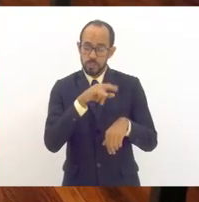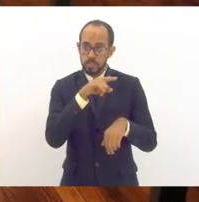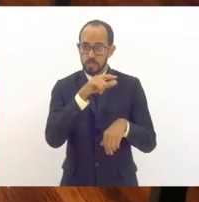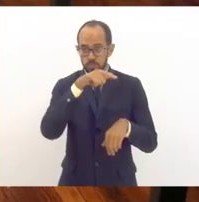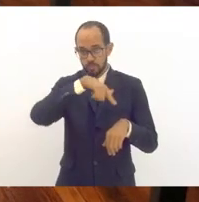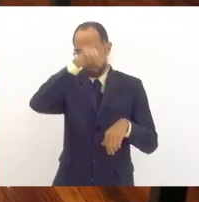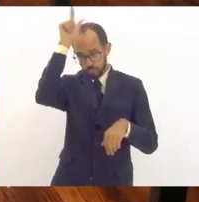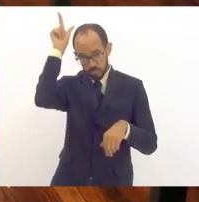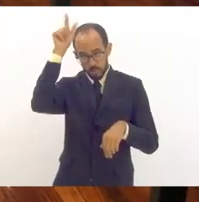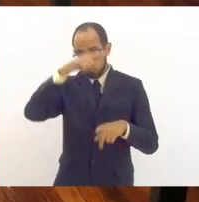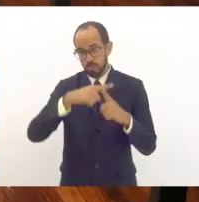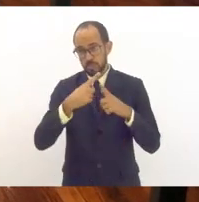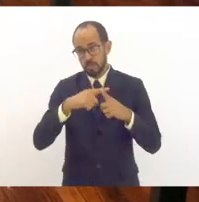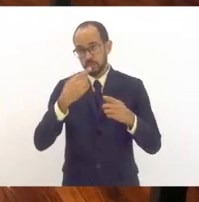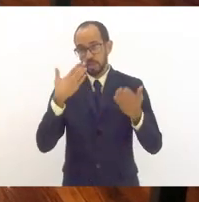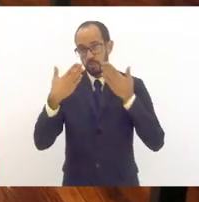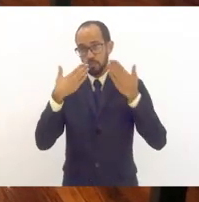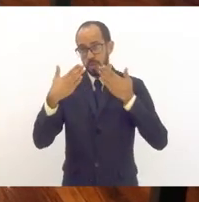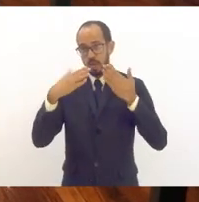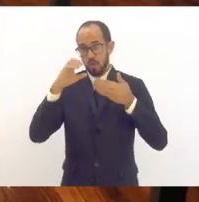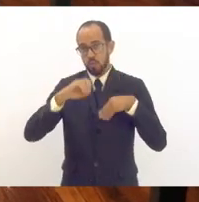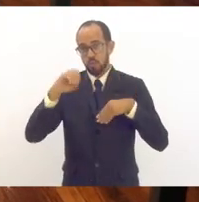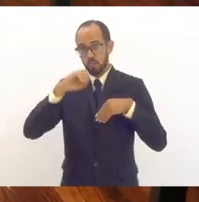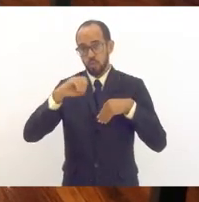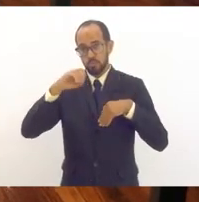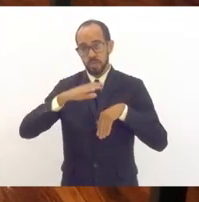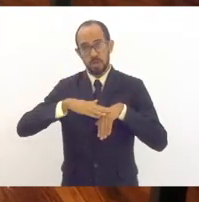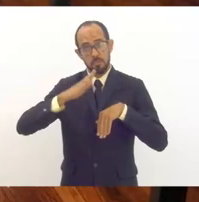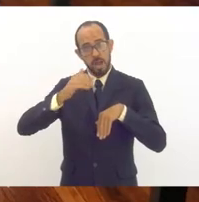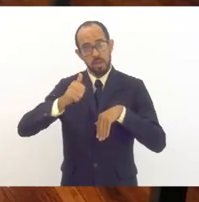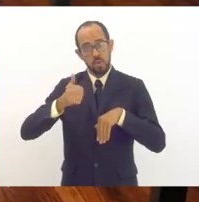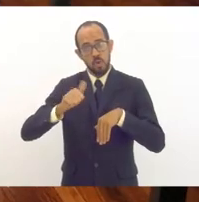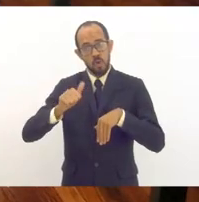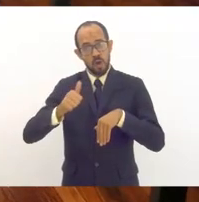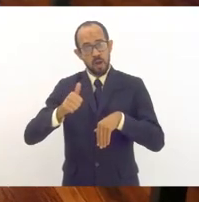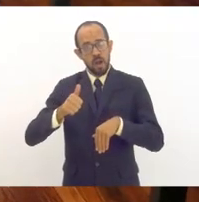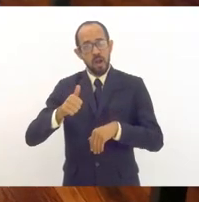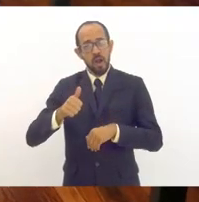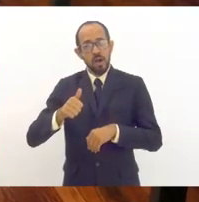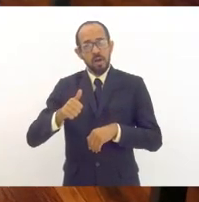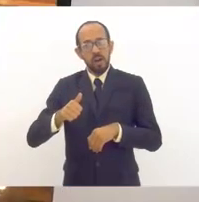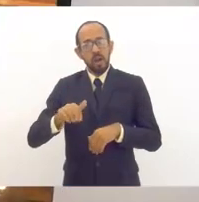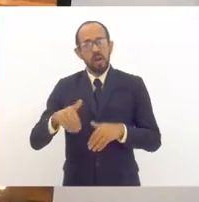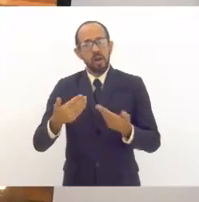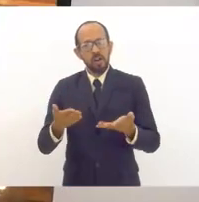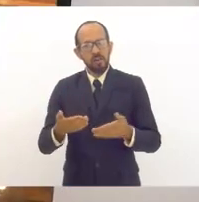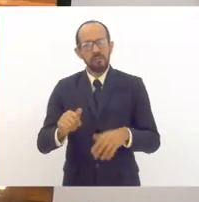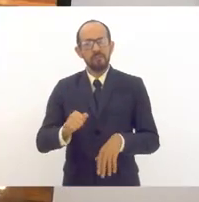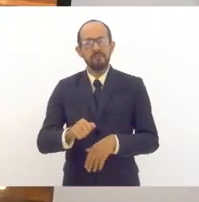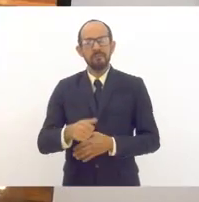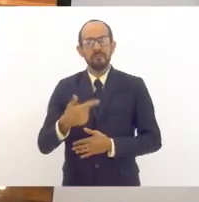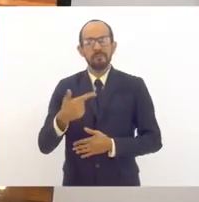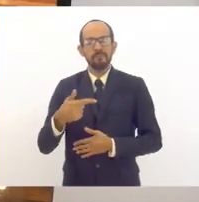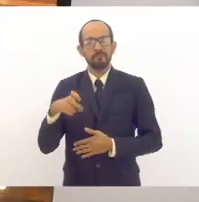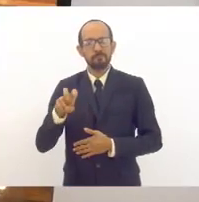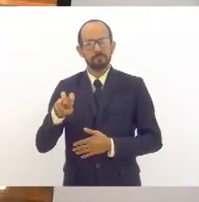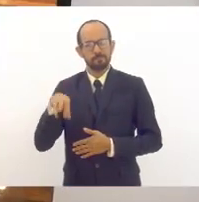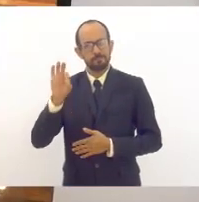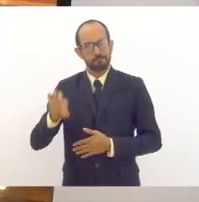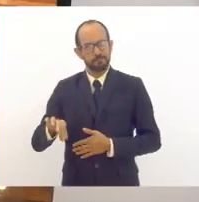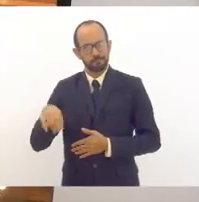outubro passa de 11 E aí 25% da dos recursos